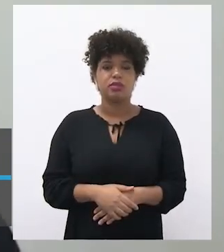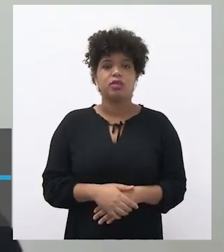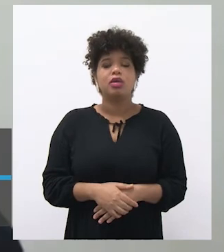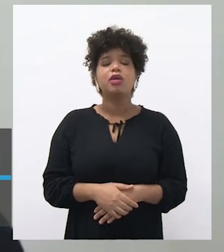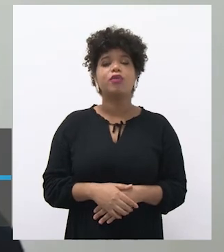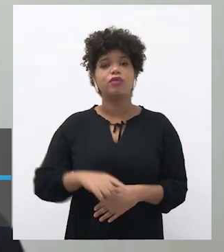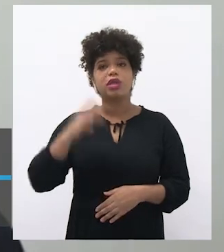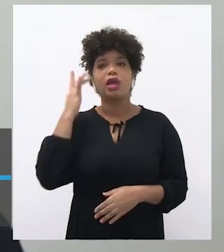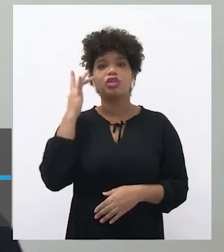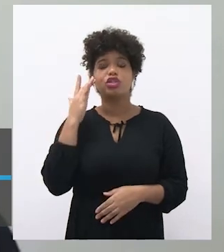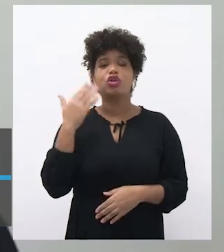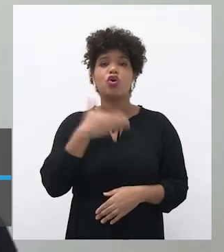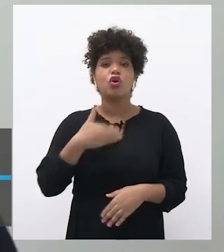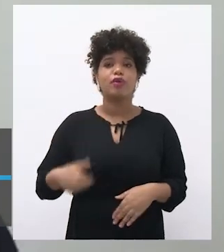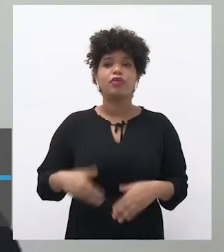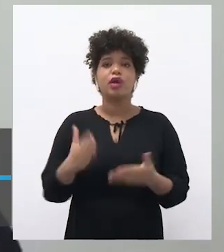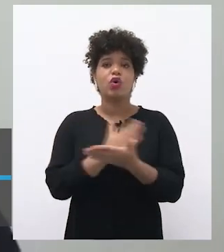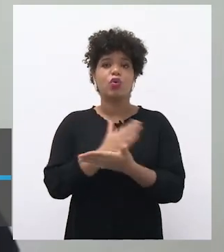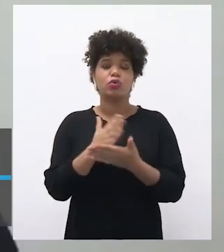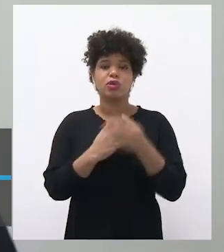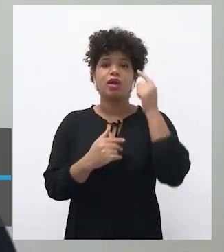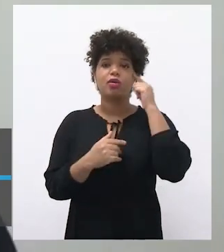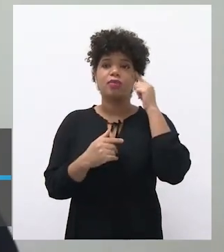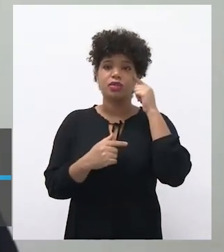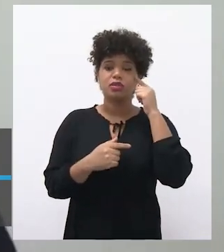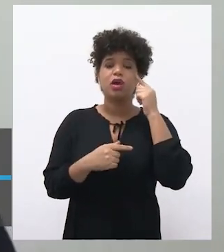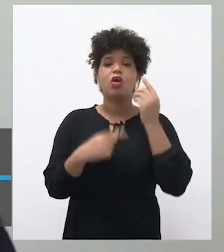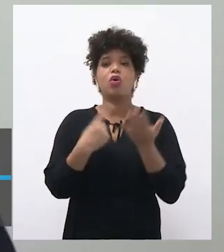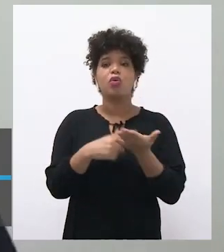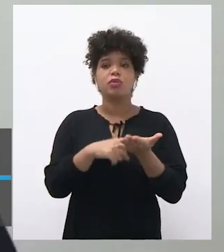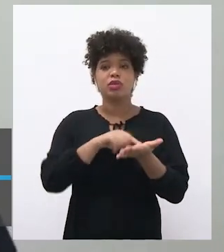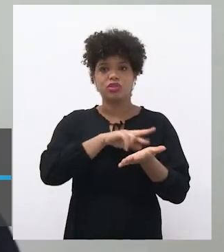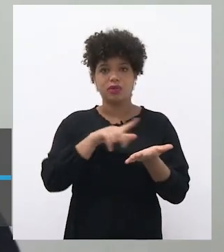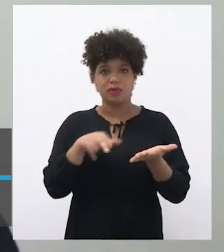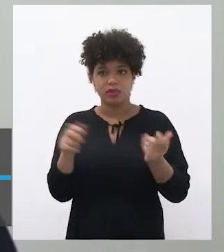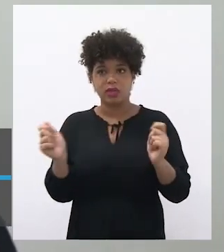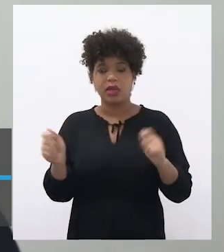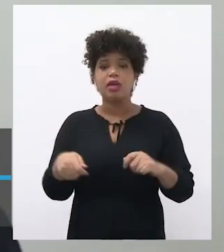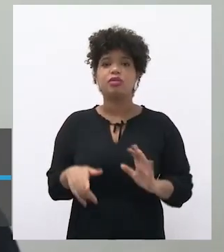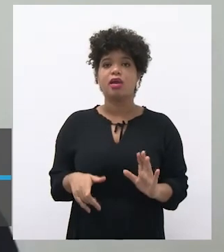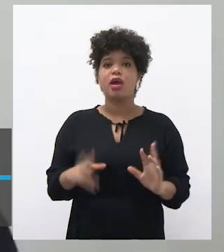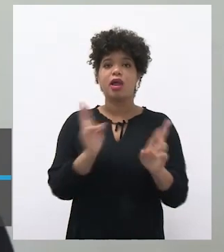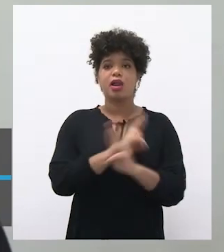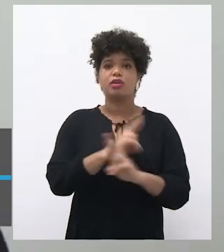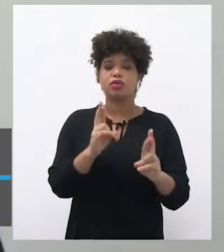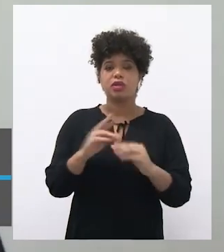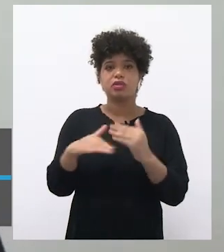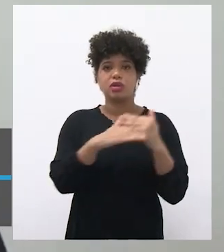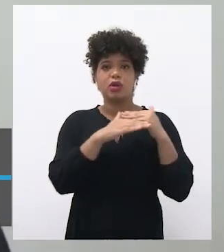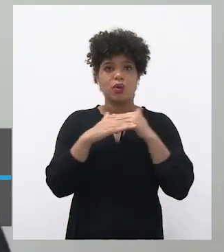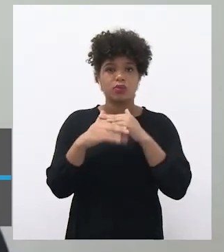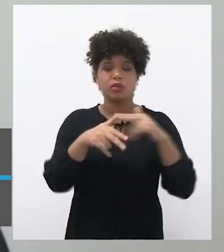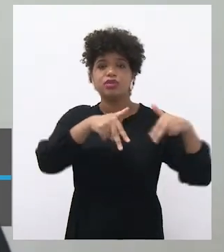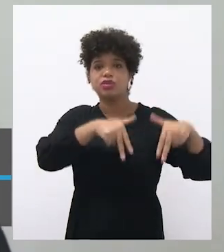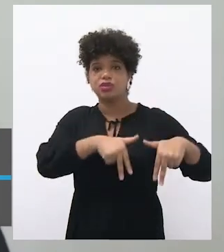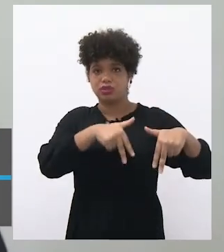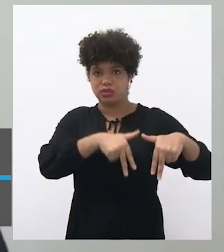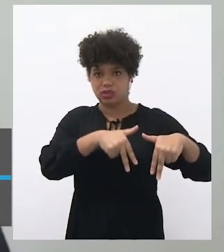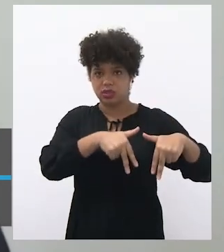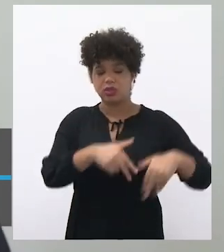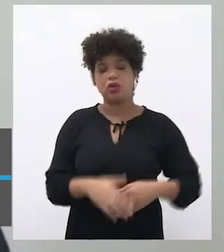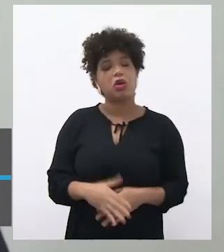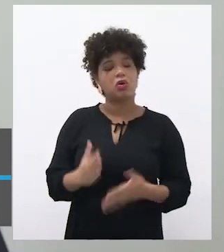legislativas e administrativas, à luz desses parâmetros internacionais, né, que tem caráter cogente ou caráter obrigatório,